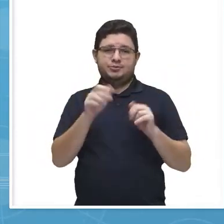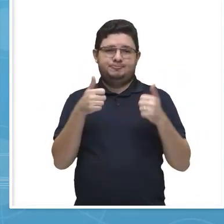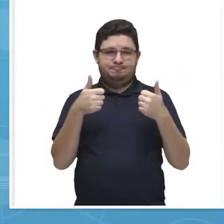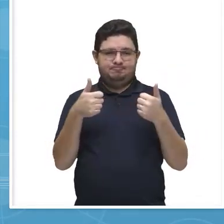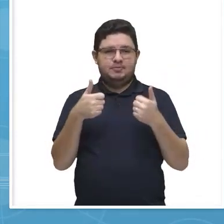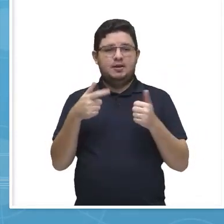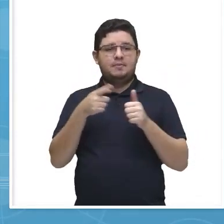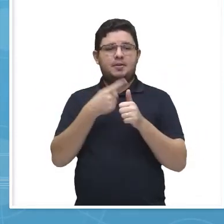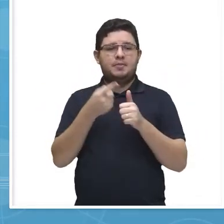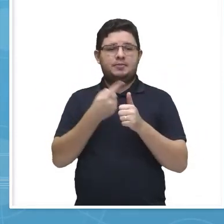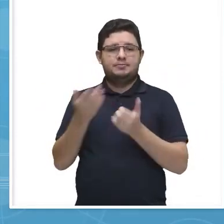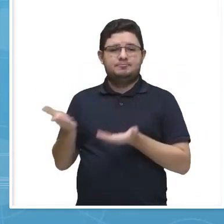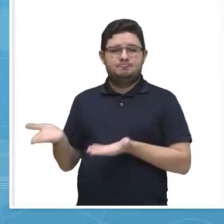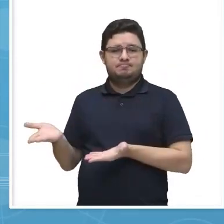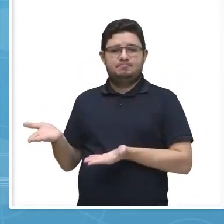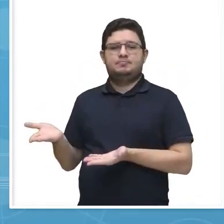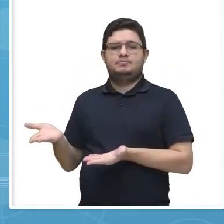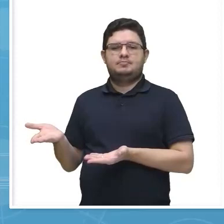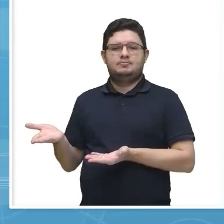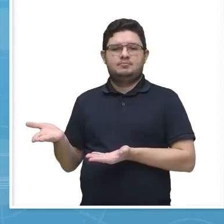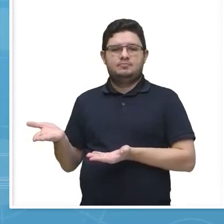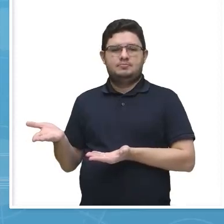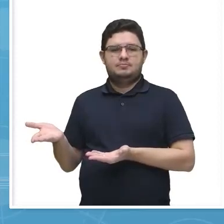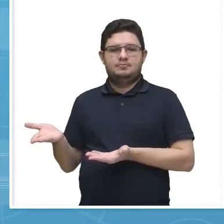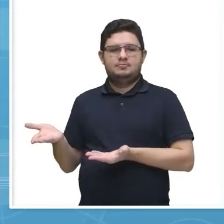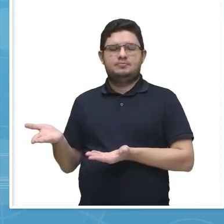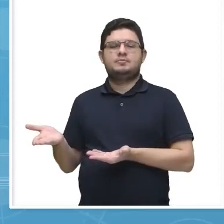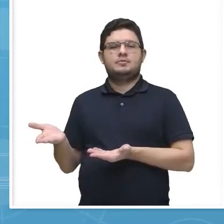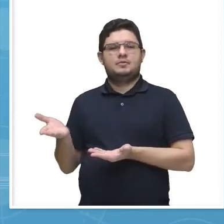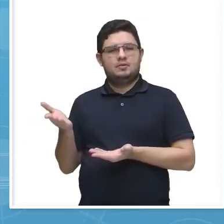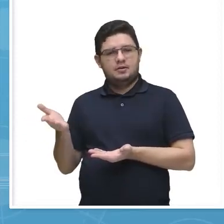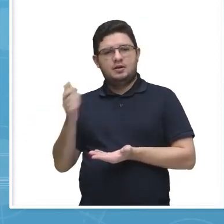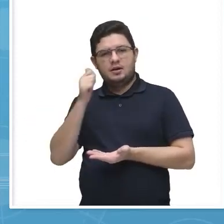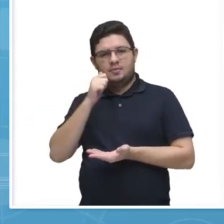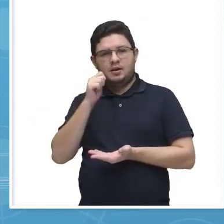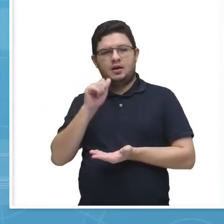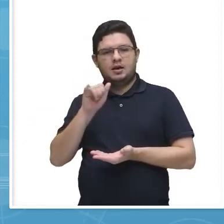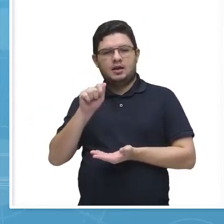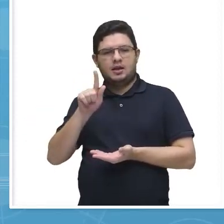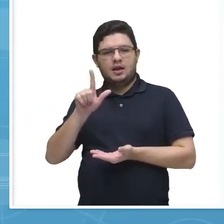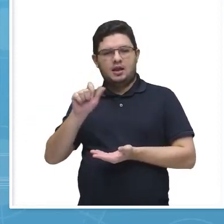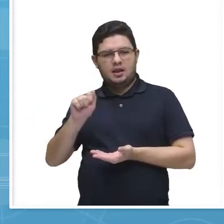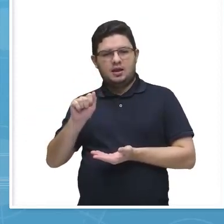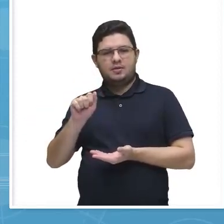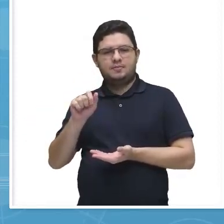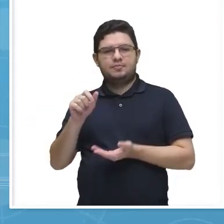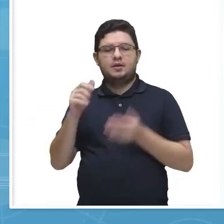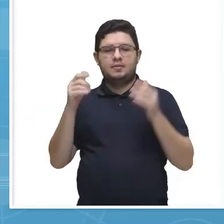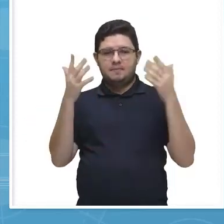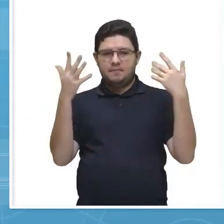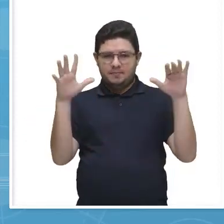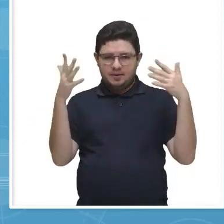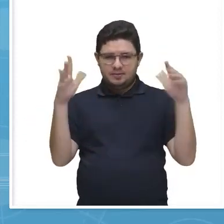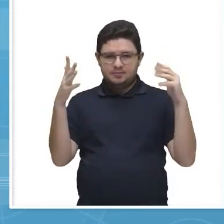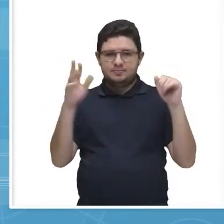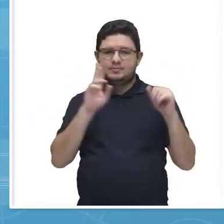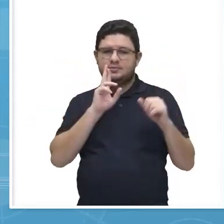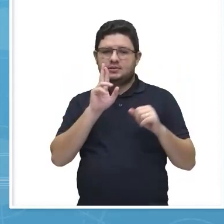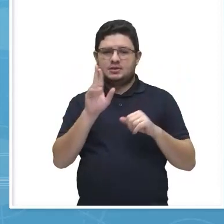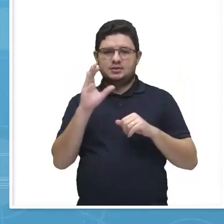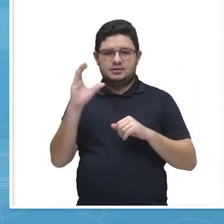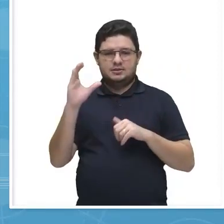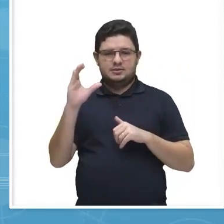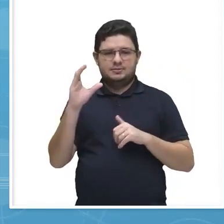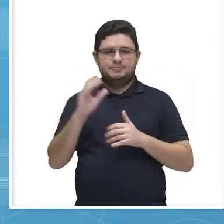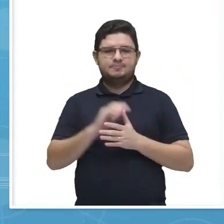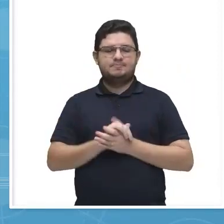é o primeiro que está participando? Ayla, parabéns, ela está dizendo que é a questão, a letra C, muito bem. Vamos adiante